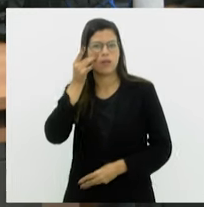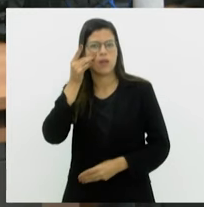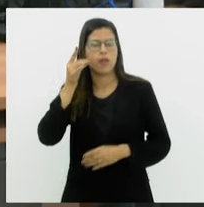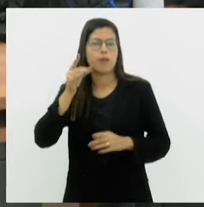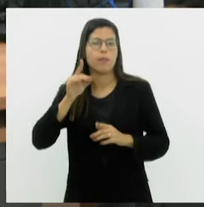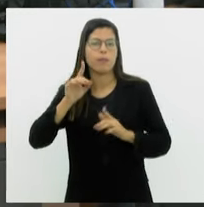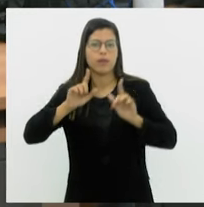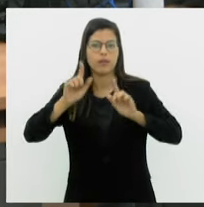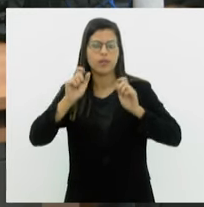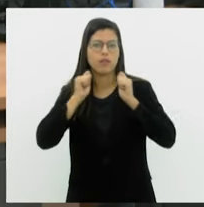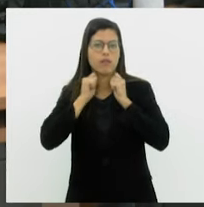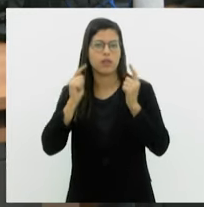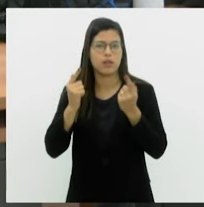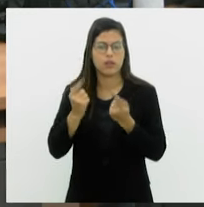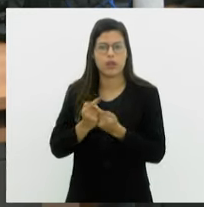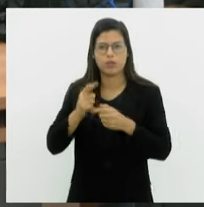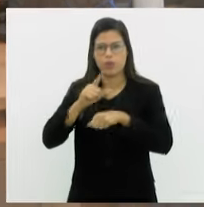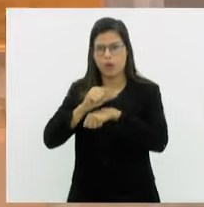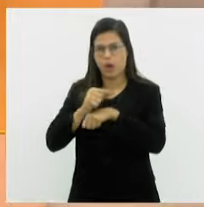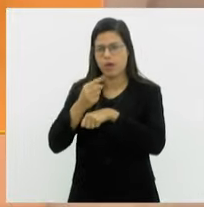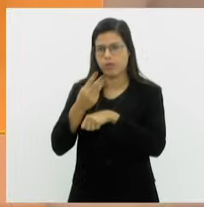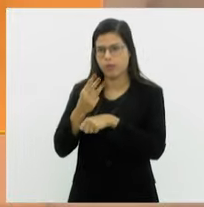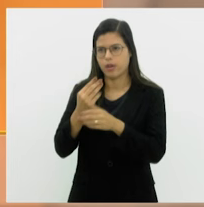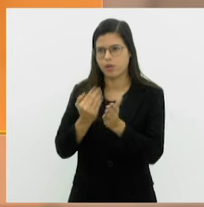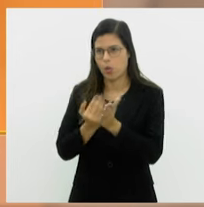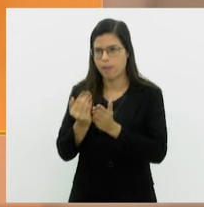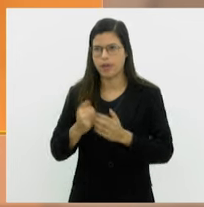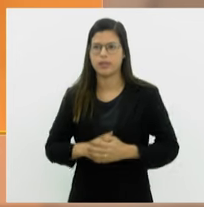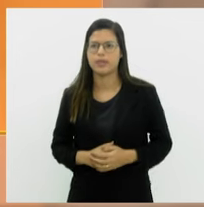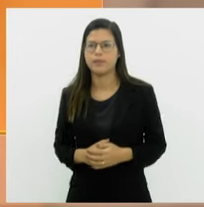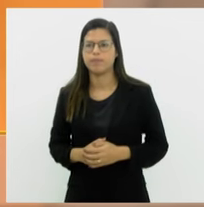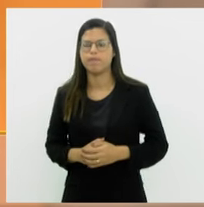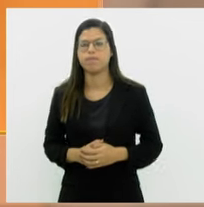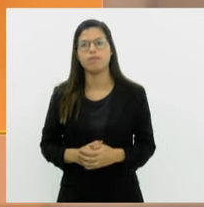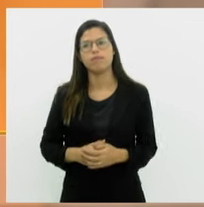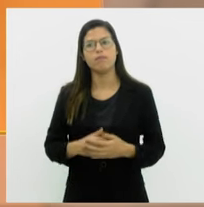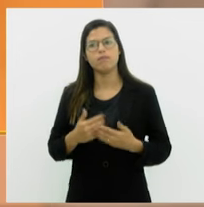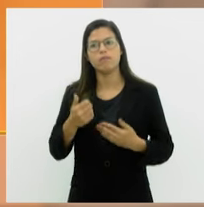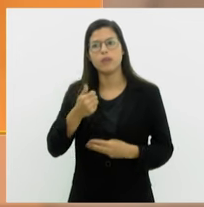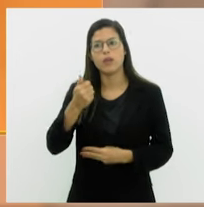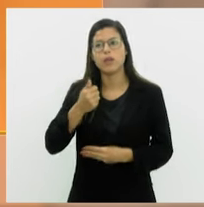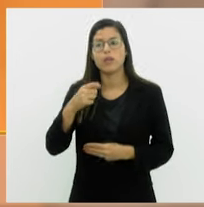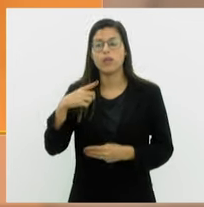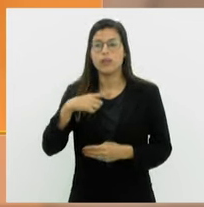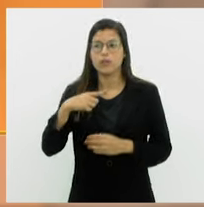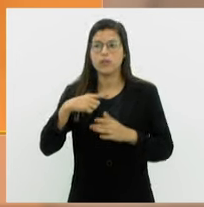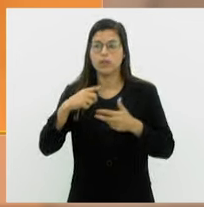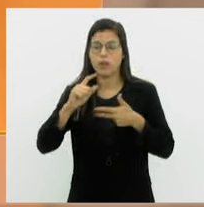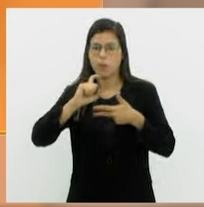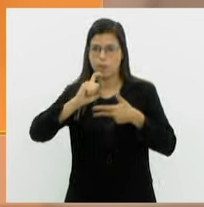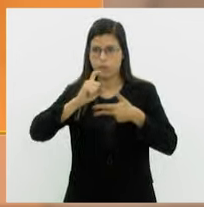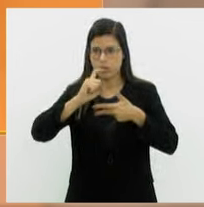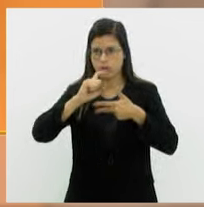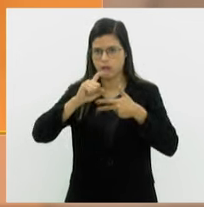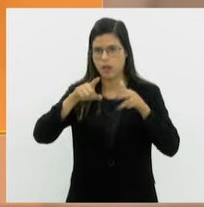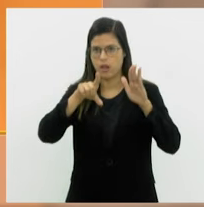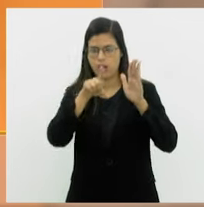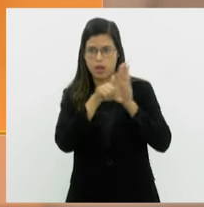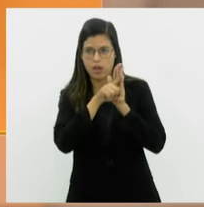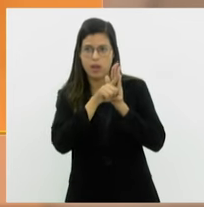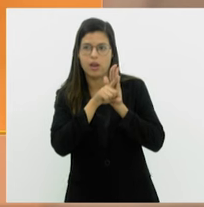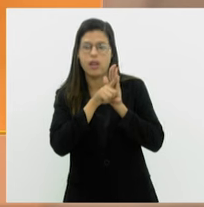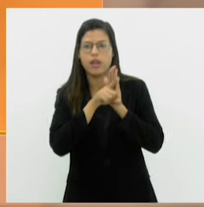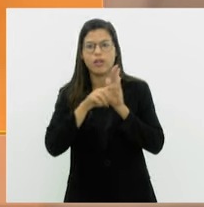Alerj a partir das 15h. No primeiro dia de discussão, uma mensagem do Poder Executivo com a Lei de